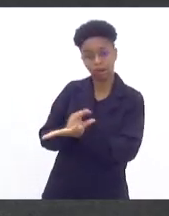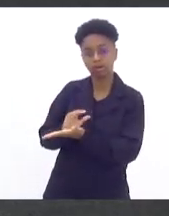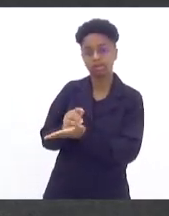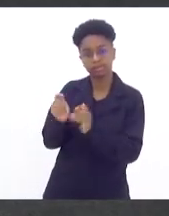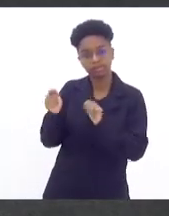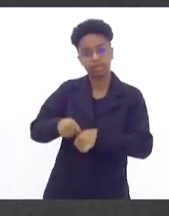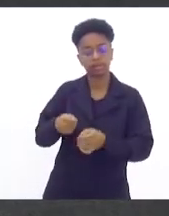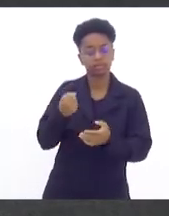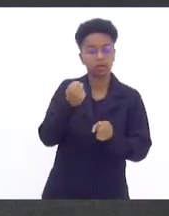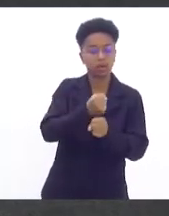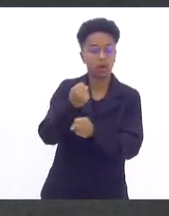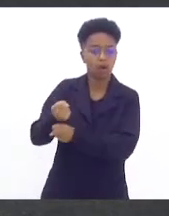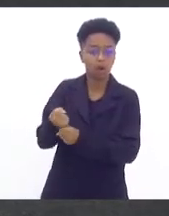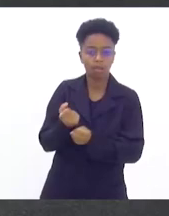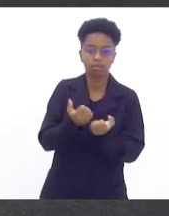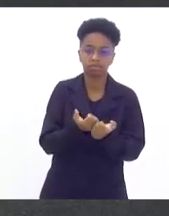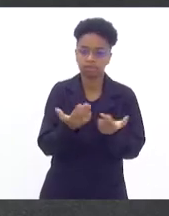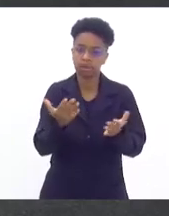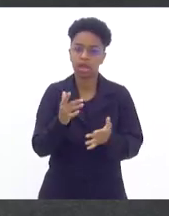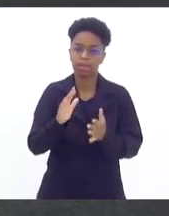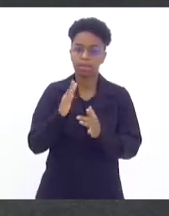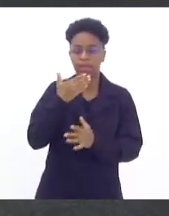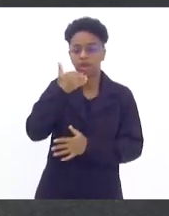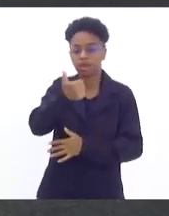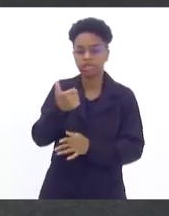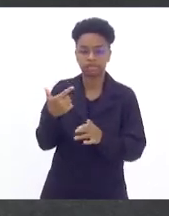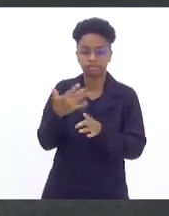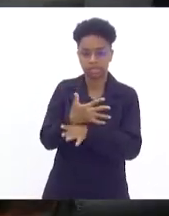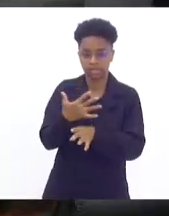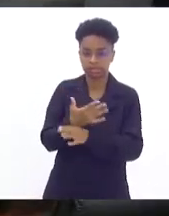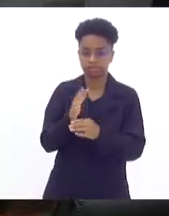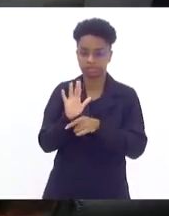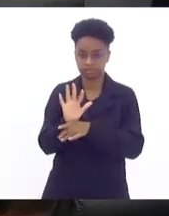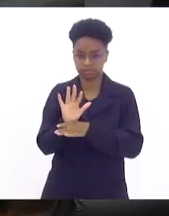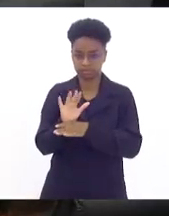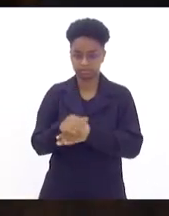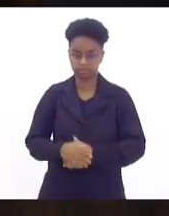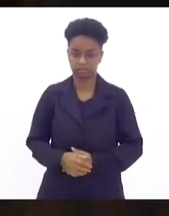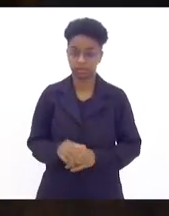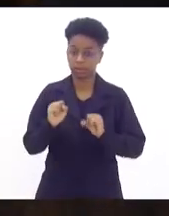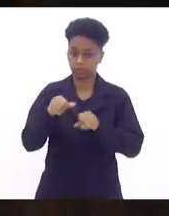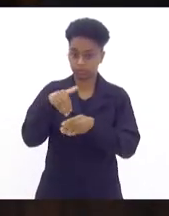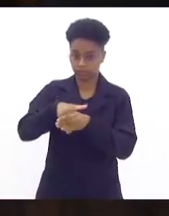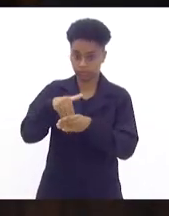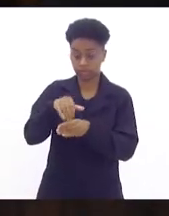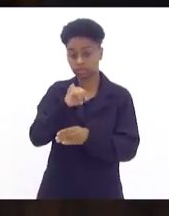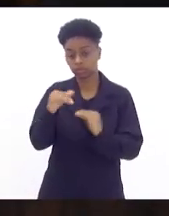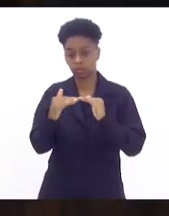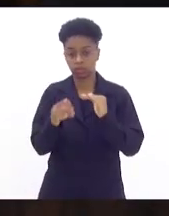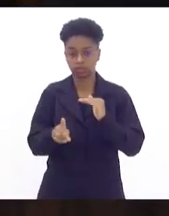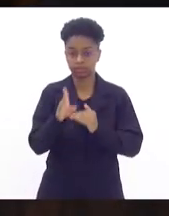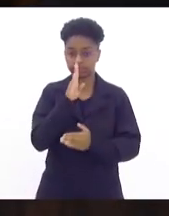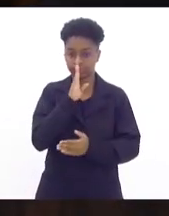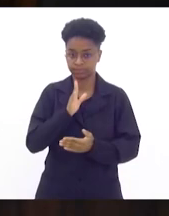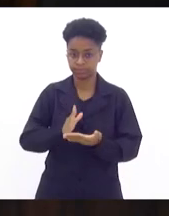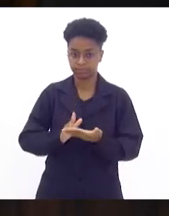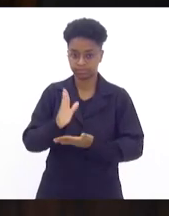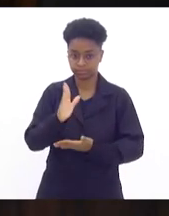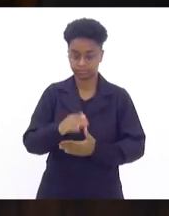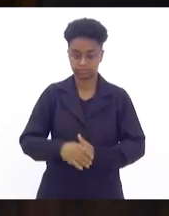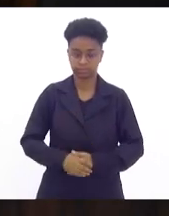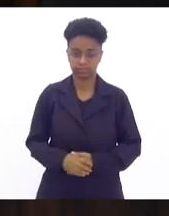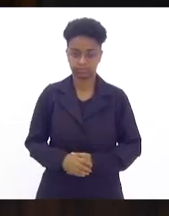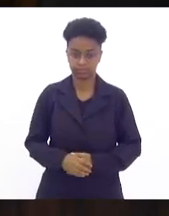beneficiar a nossa cidade a cidade Duque de Caxias Muito obrigado senhor presidente em votação Se você quer a prova manda eles Como estão